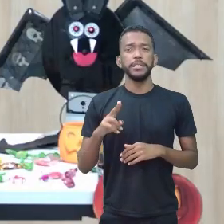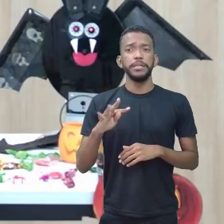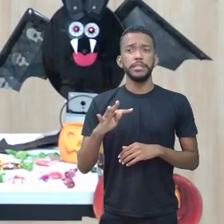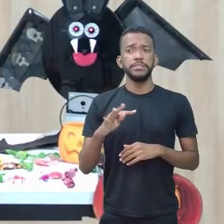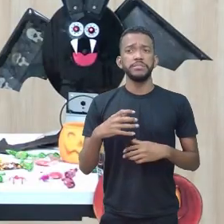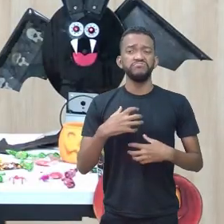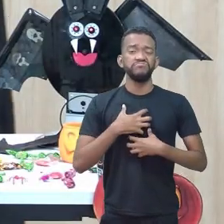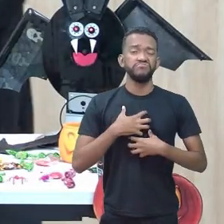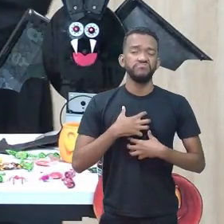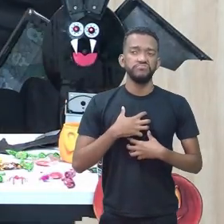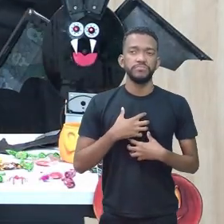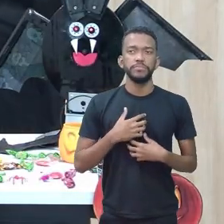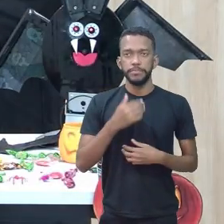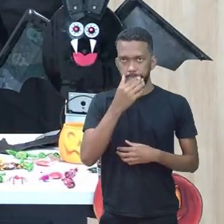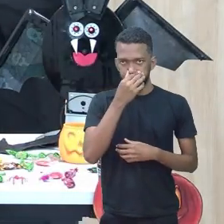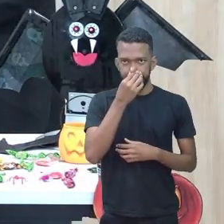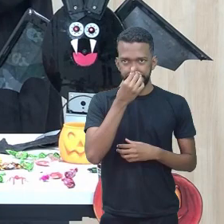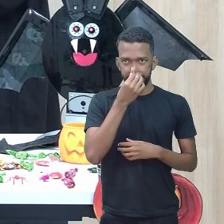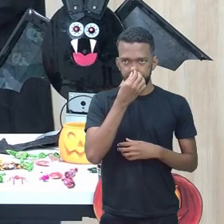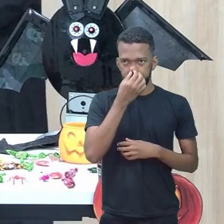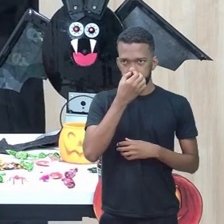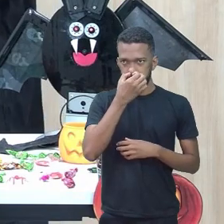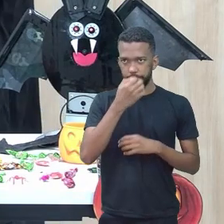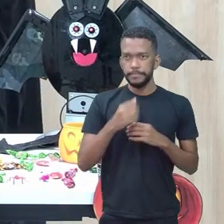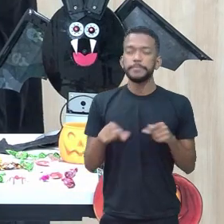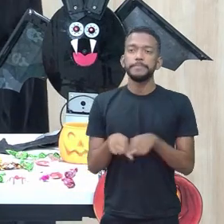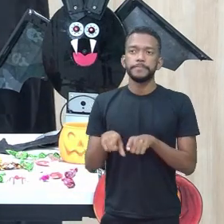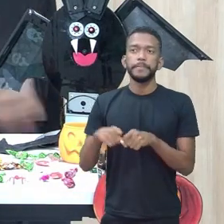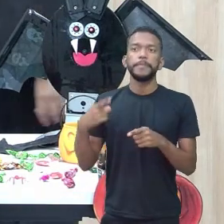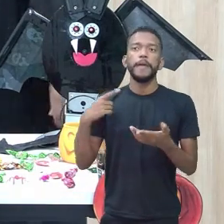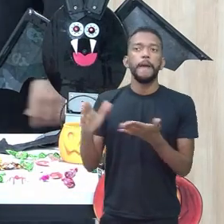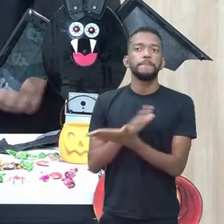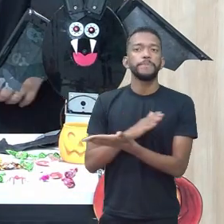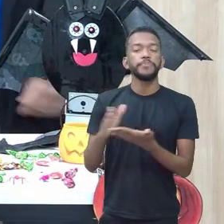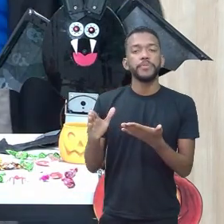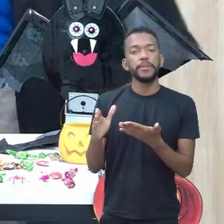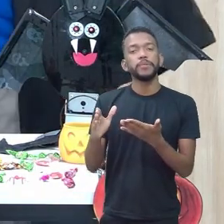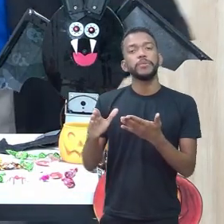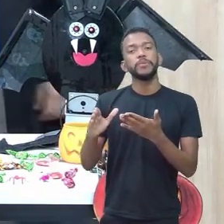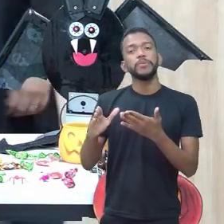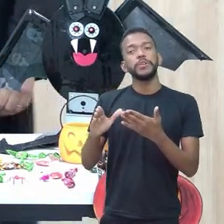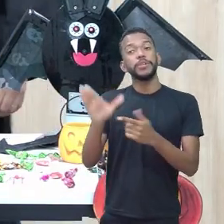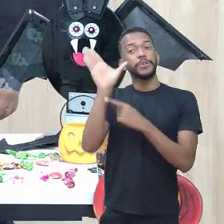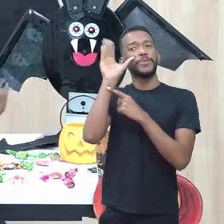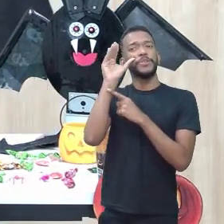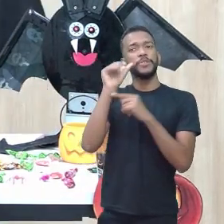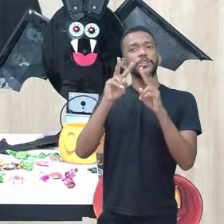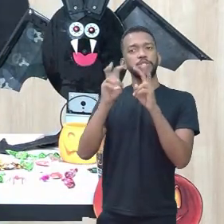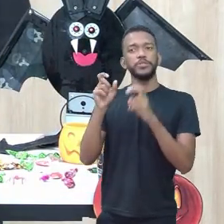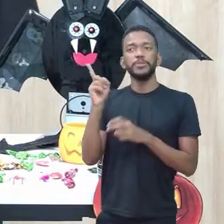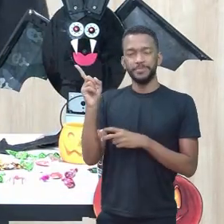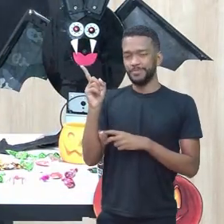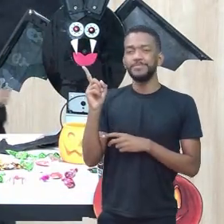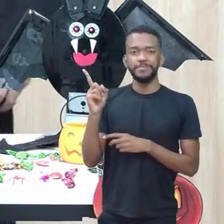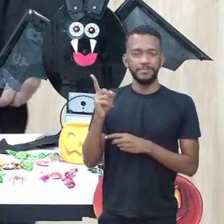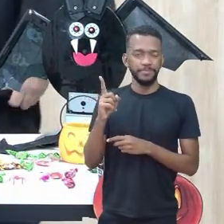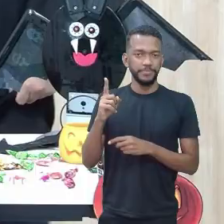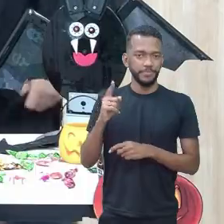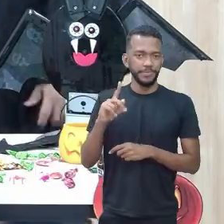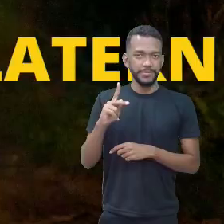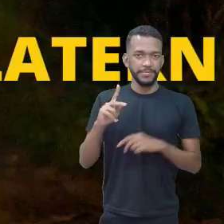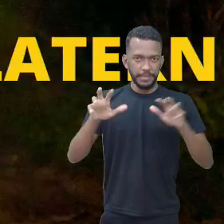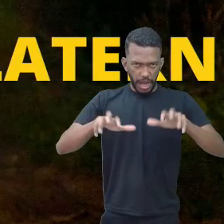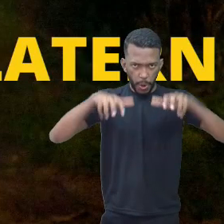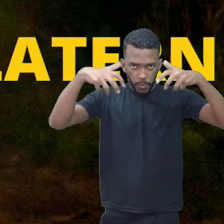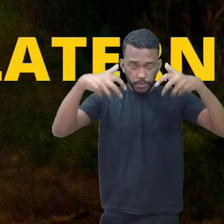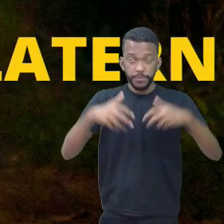machucou, alguém lhe feriu. Então eu gostaria de trabalhar com vocês aqui também algumas curiosidades sobre o Halloween, tá bom? Presta aqui atenção em mim.